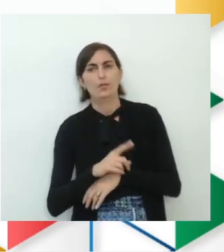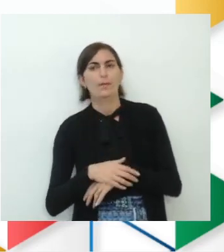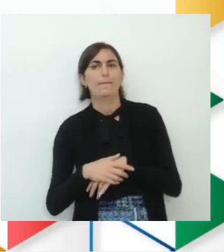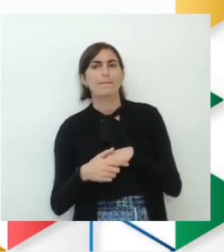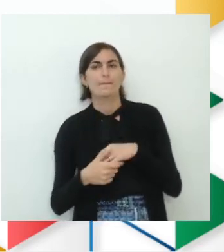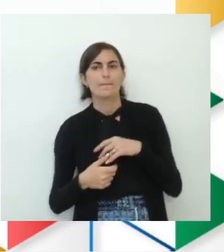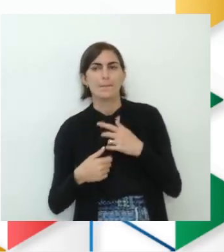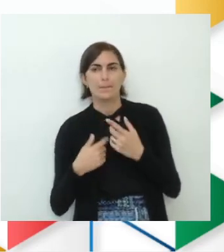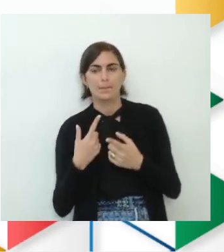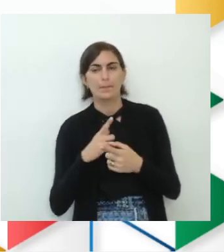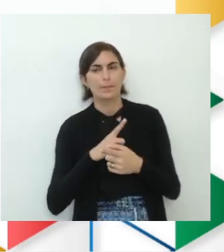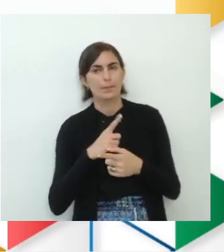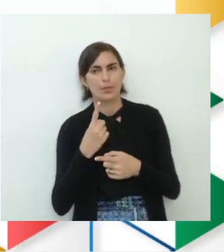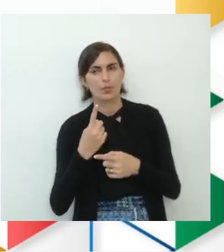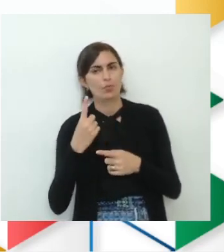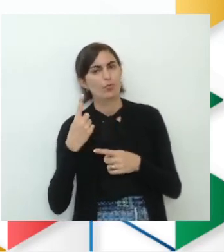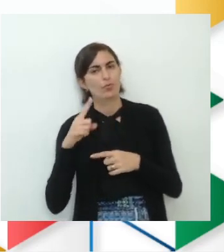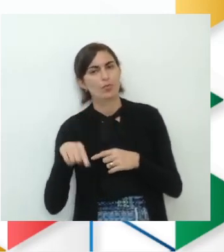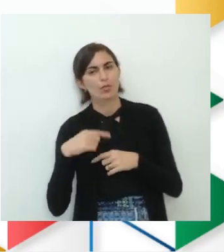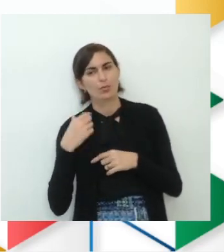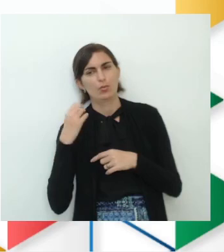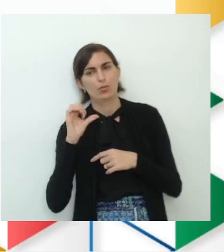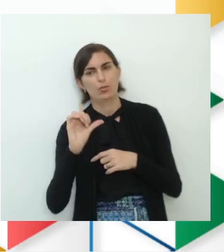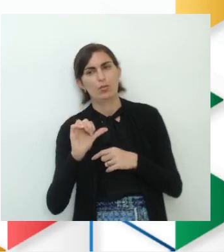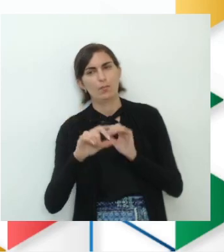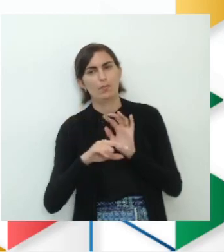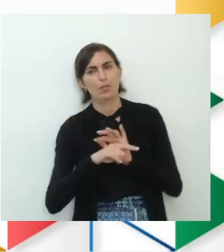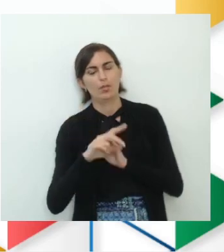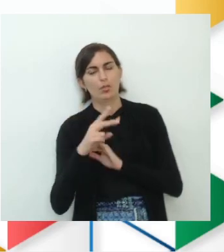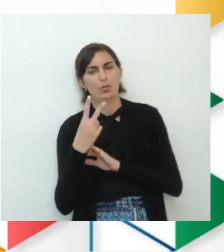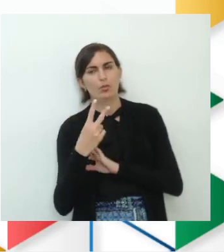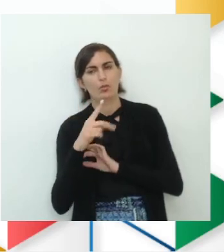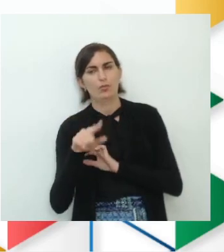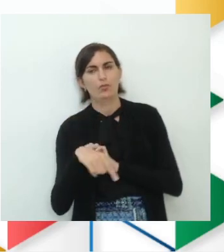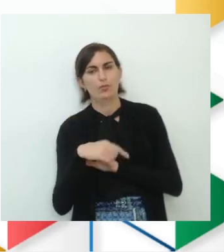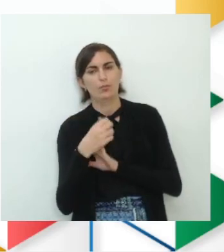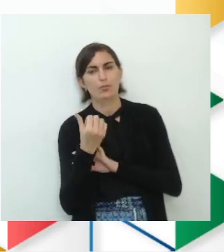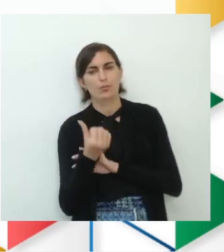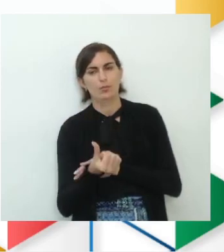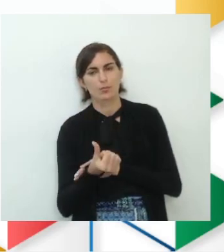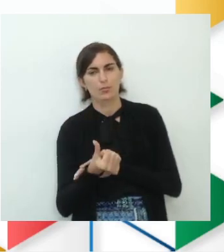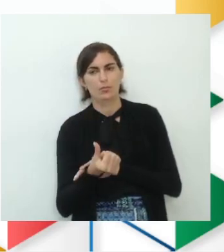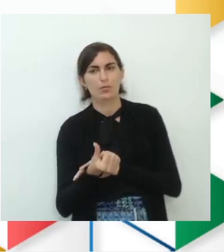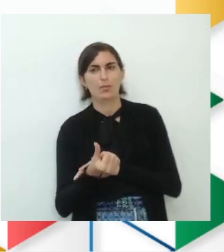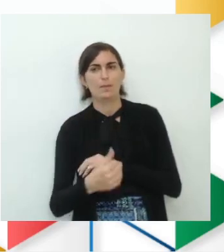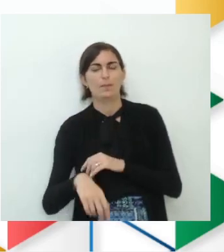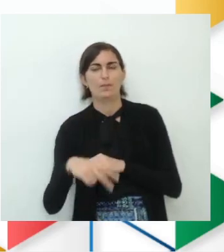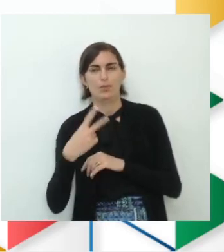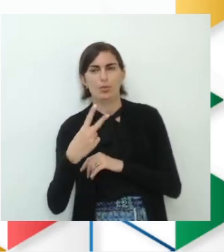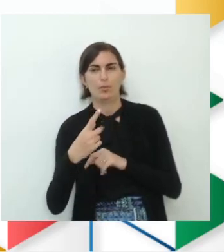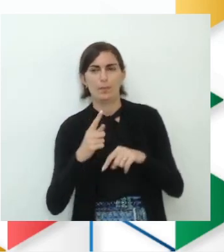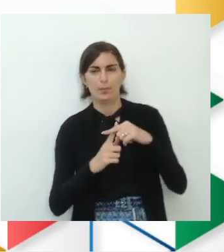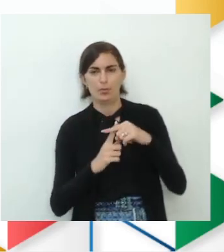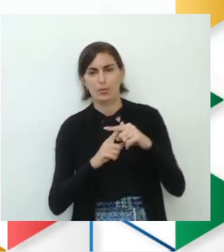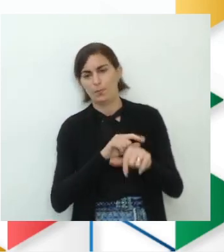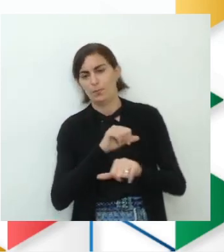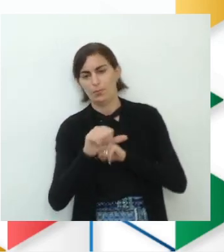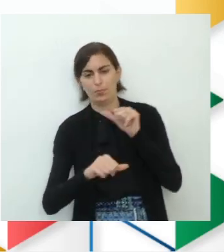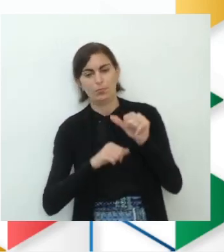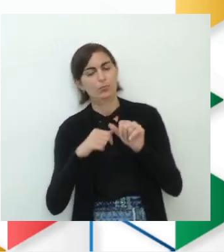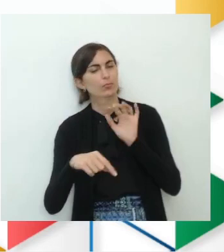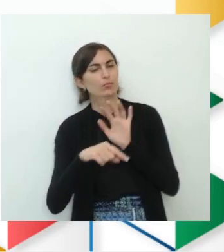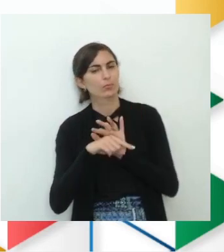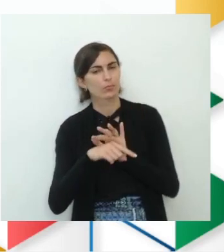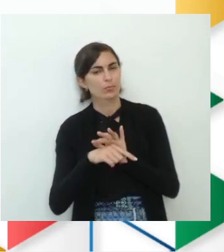tá? E aí vai ter 1,9 menos 2,6. O 2,6 que era positivo passou a ser